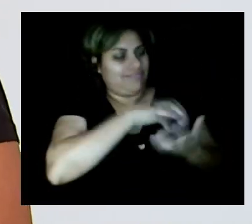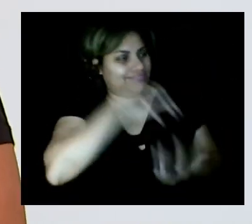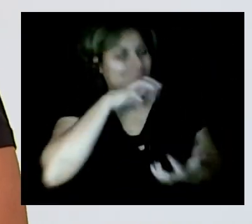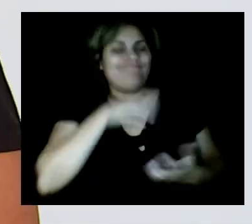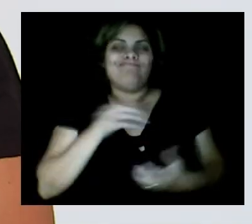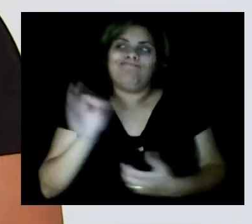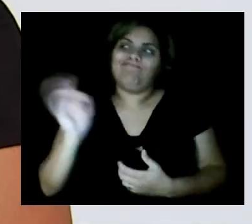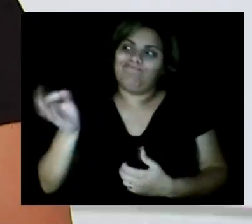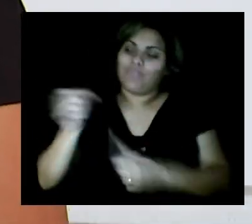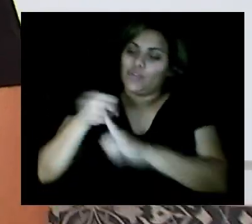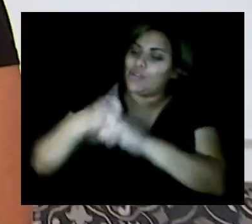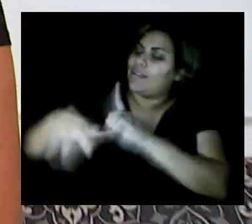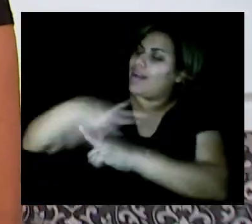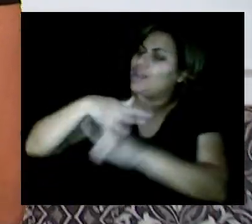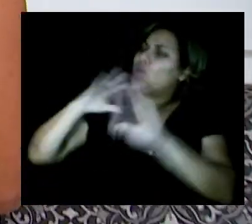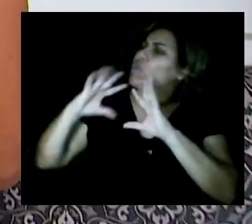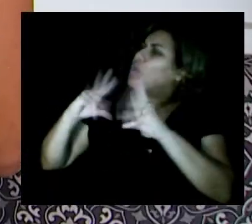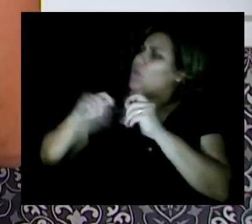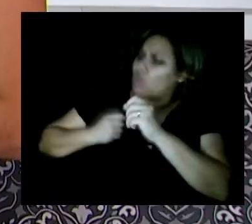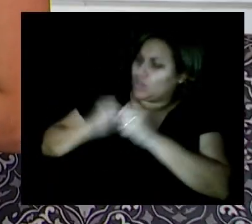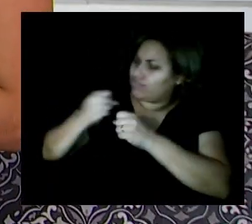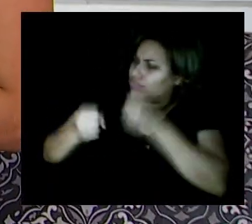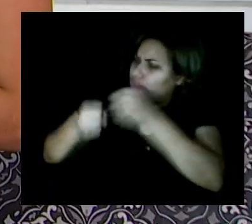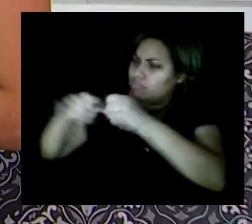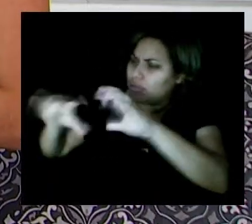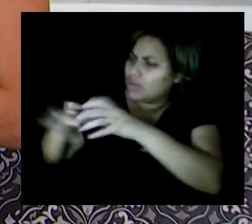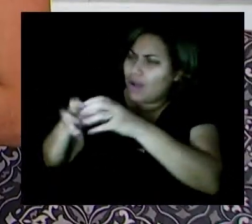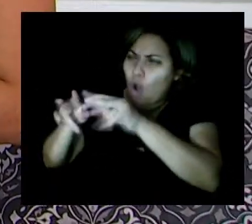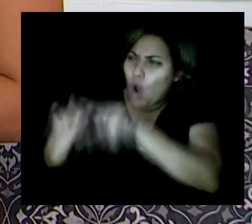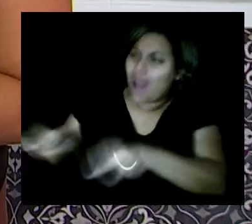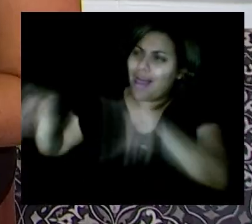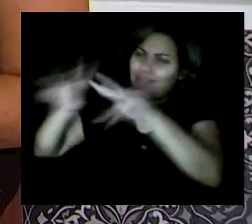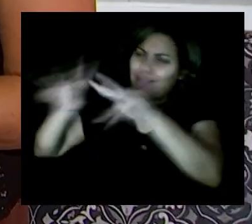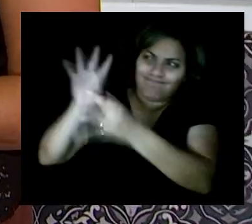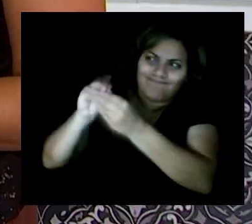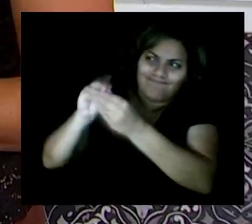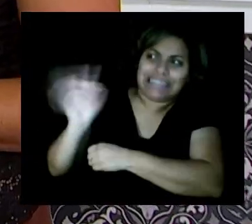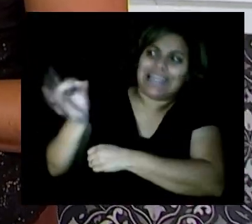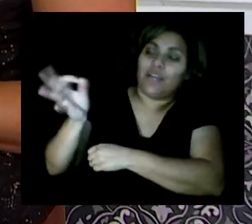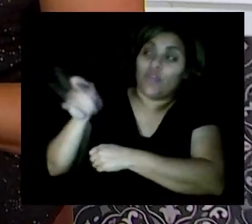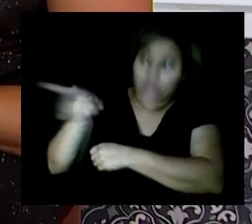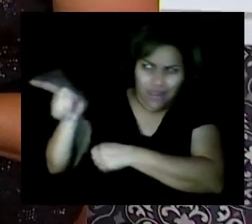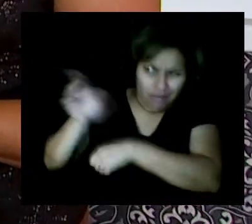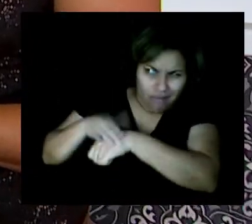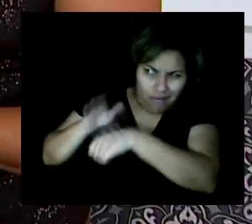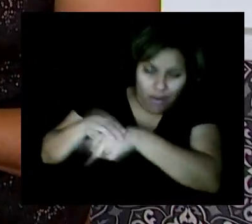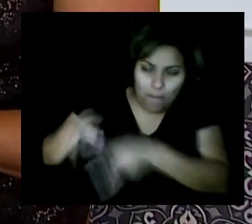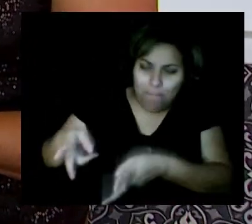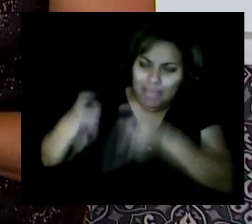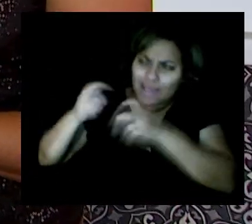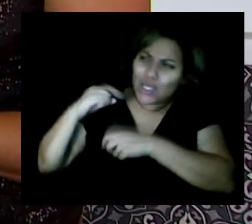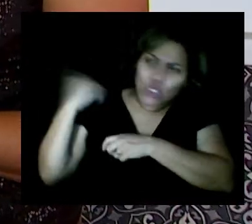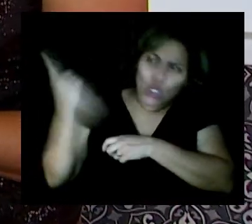todos nós, né? A gente precisa realmente ter esse olhar. E aqui você percebe que esse é um anseio de todas as mães, que aqui vocês também convivem,